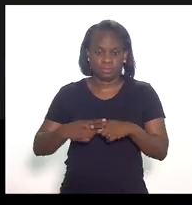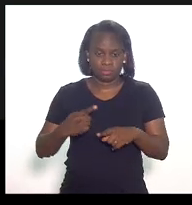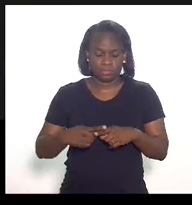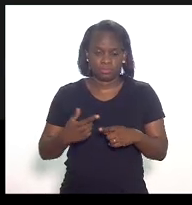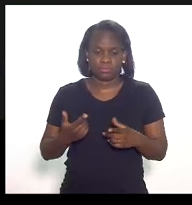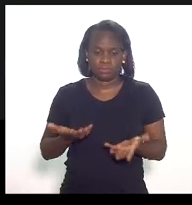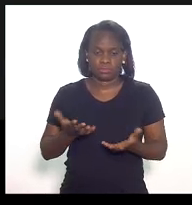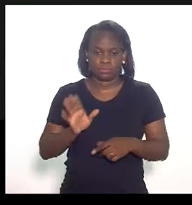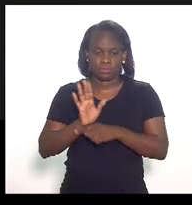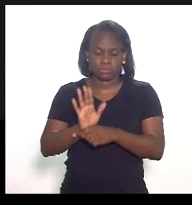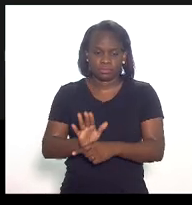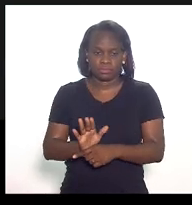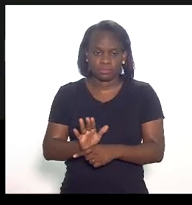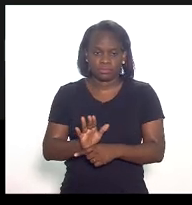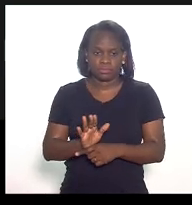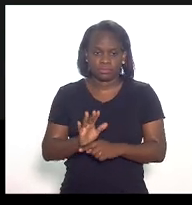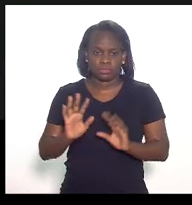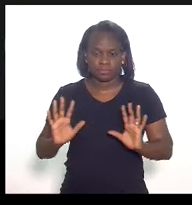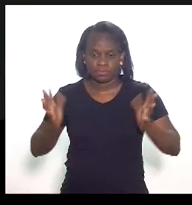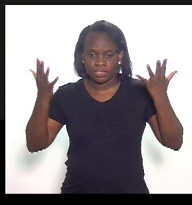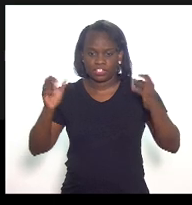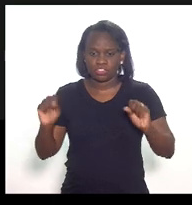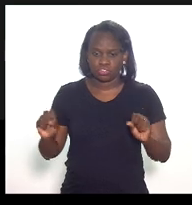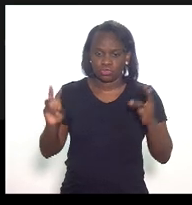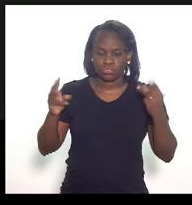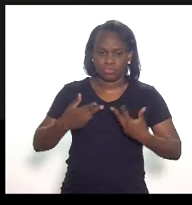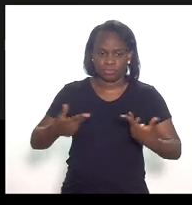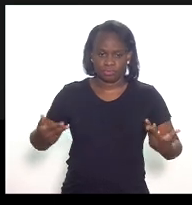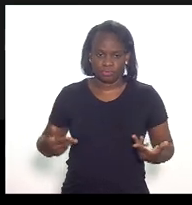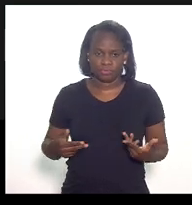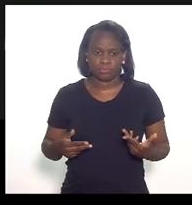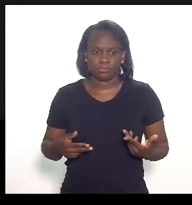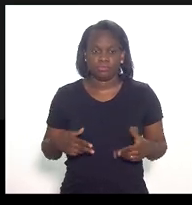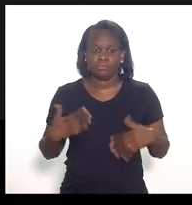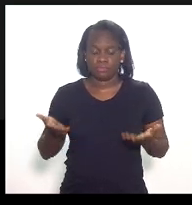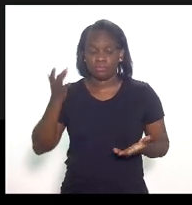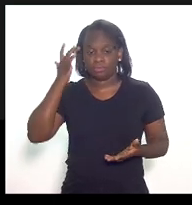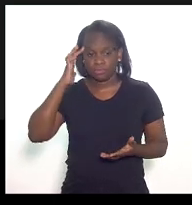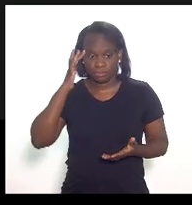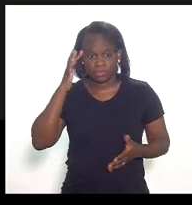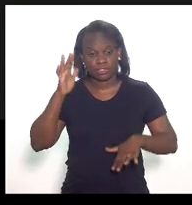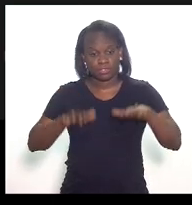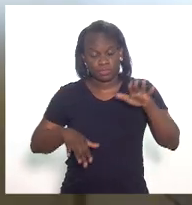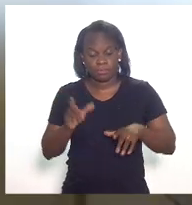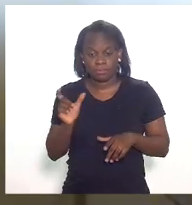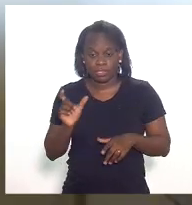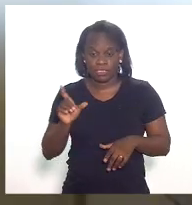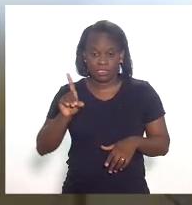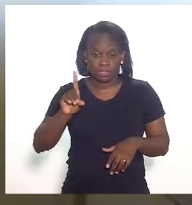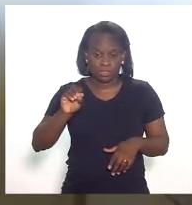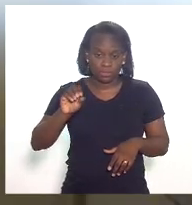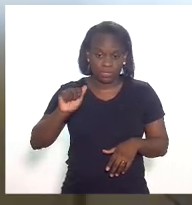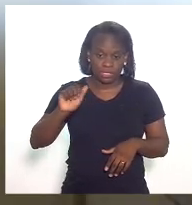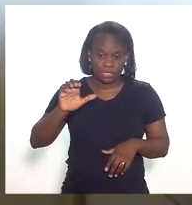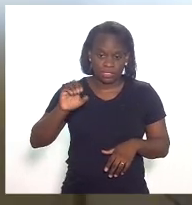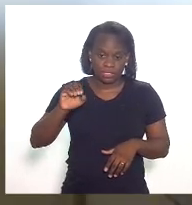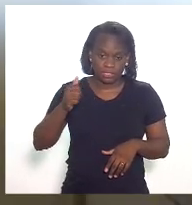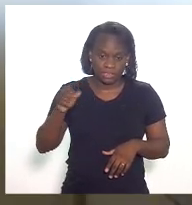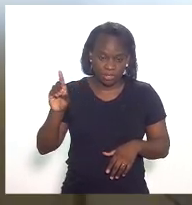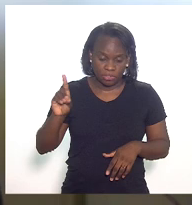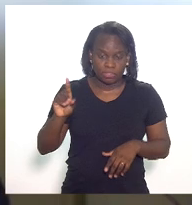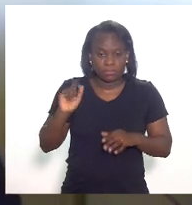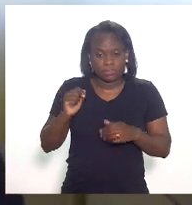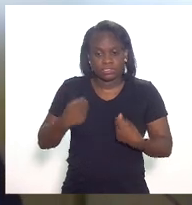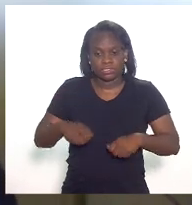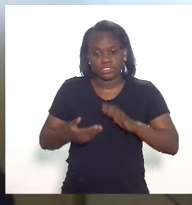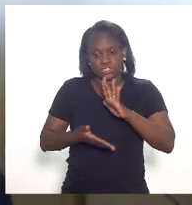patrocinar evento. Então, eu acho que talvez a palavra doações pudesse não